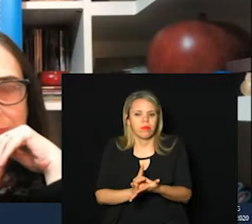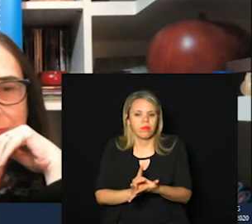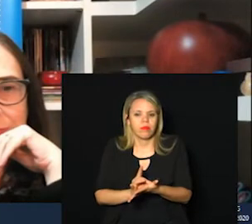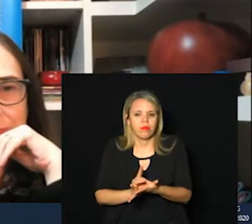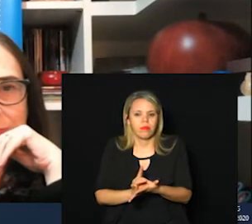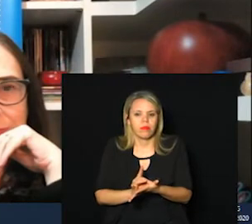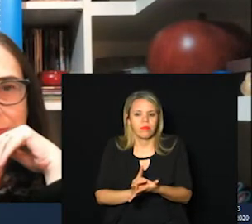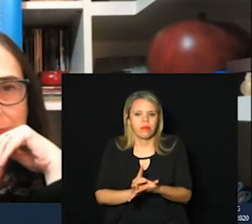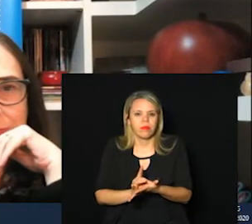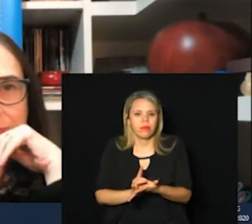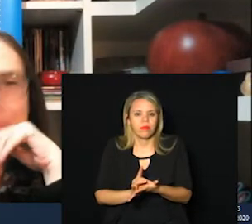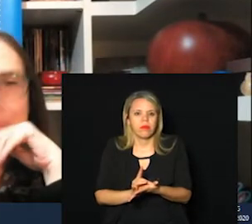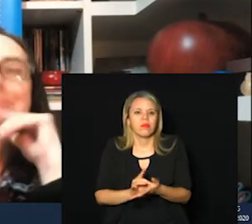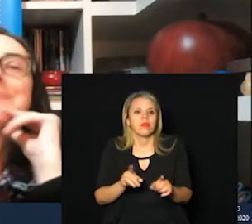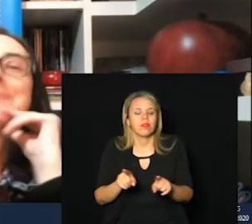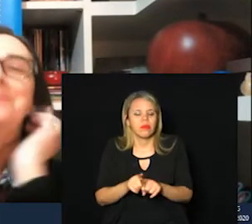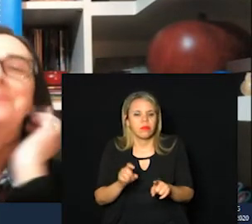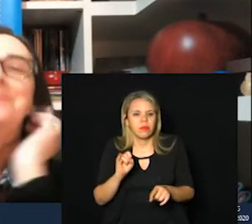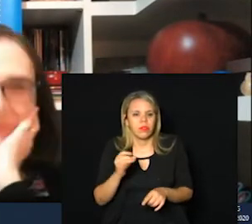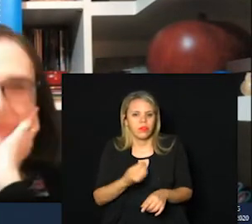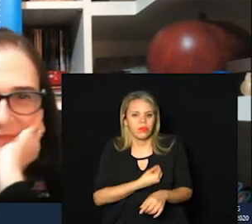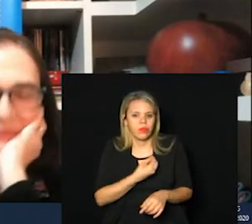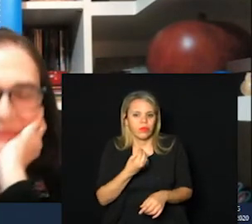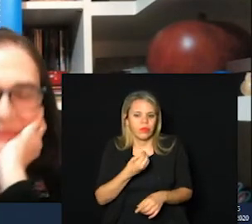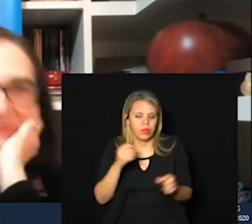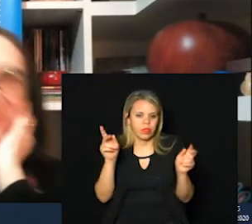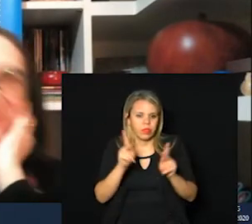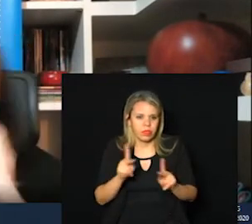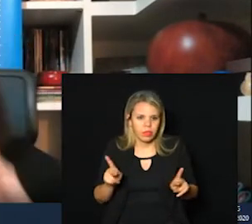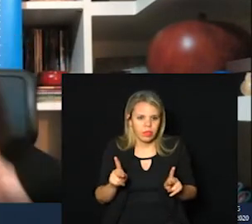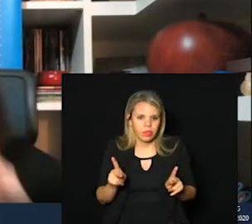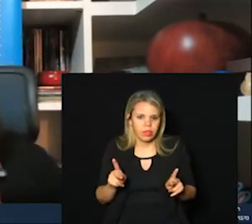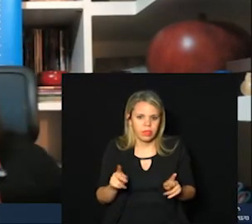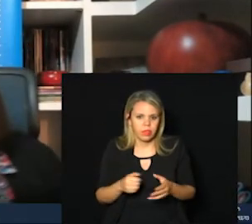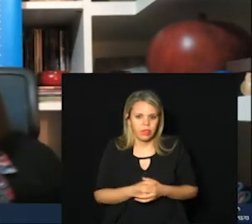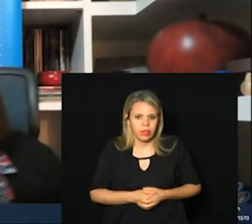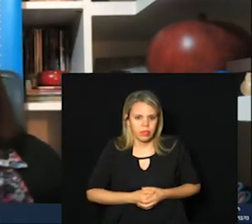assim, inflama também se viver a paz, né? Convoca.